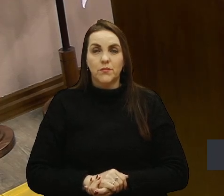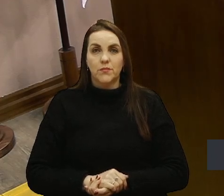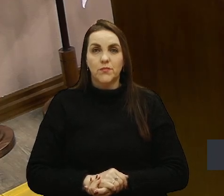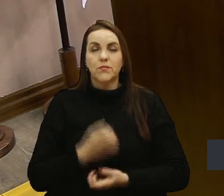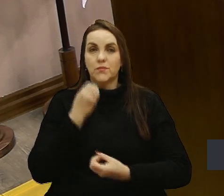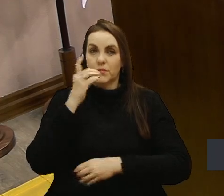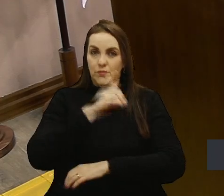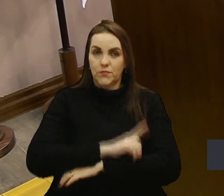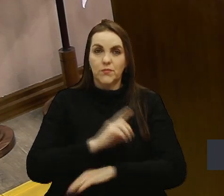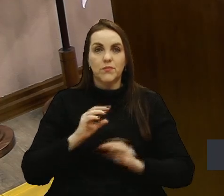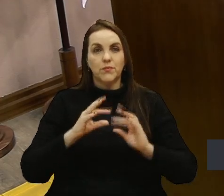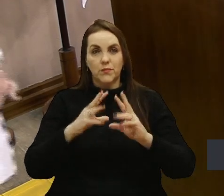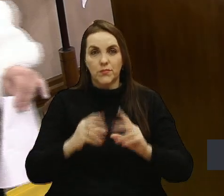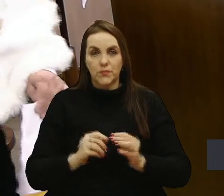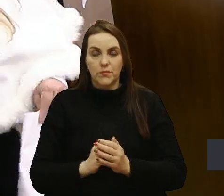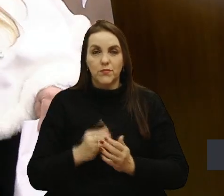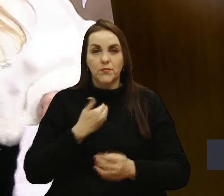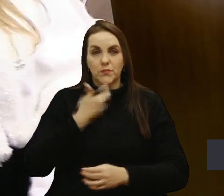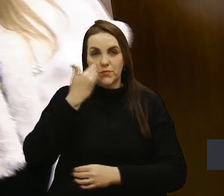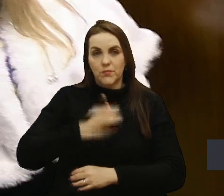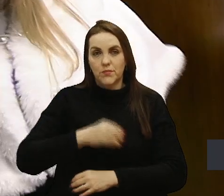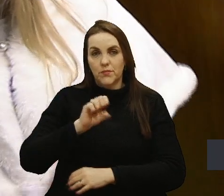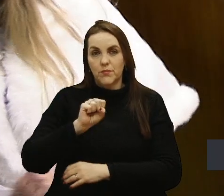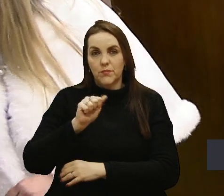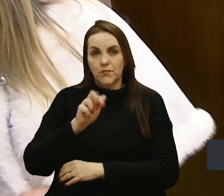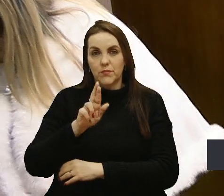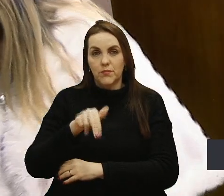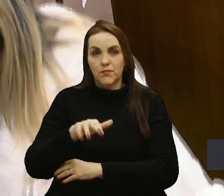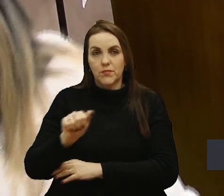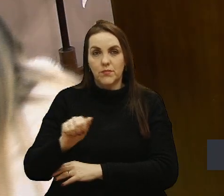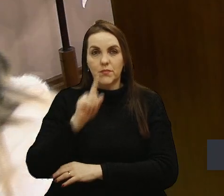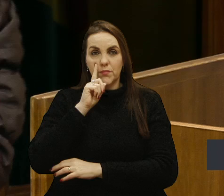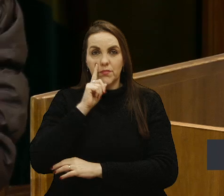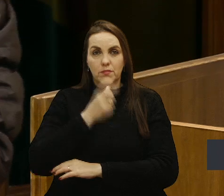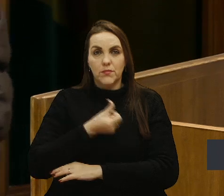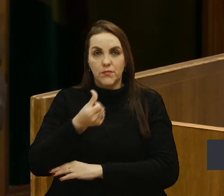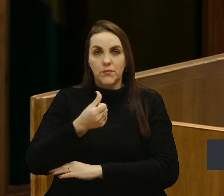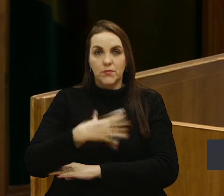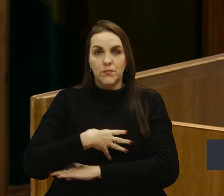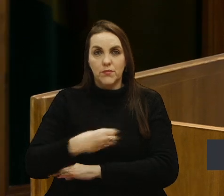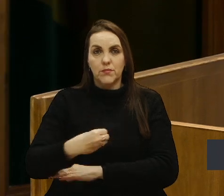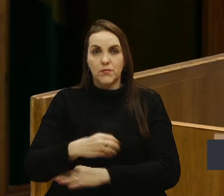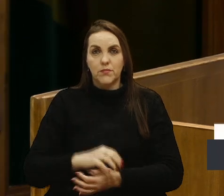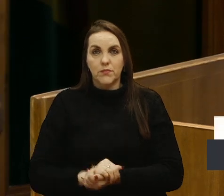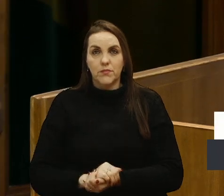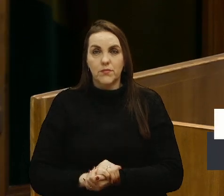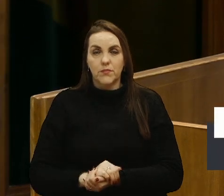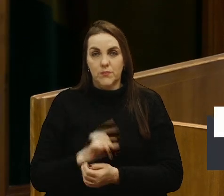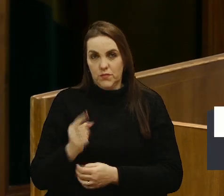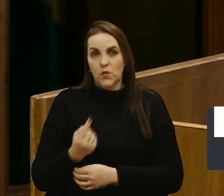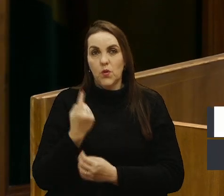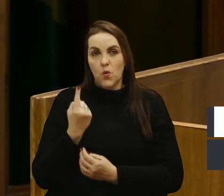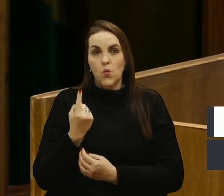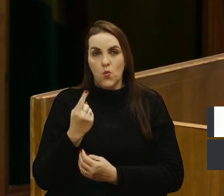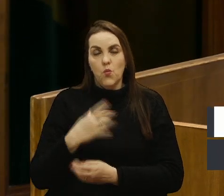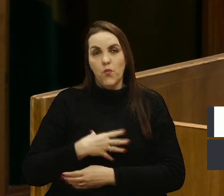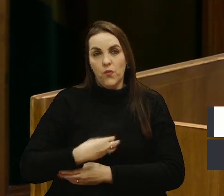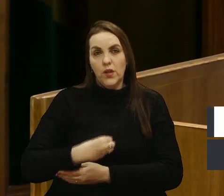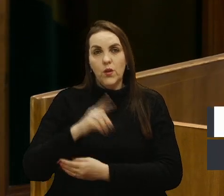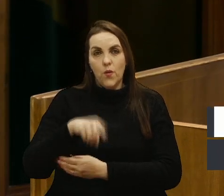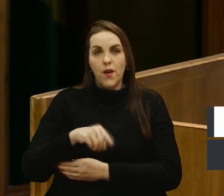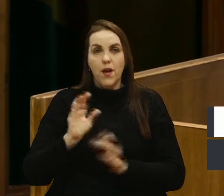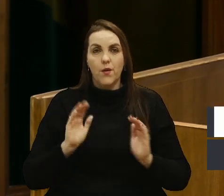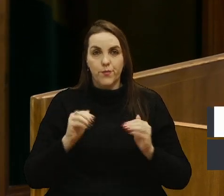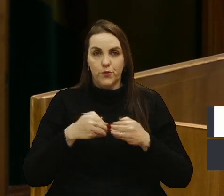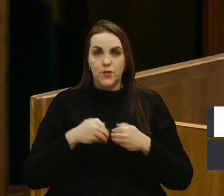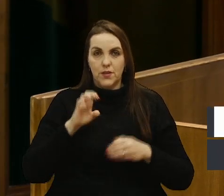Bom dia a todos. Sou Sabrina Varela, mãe de 6 filhos. Dentro deles, Enzo, que é uma criança autista,